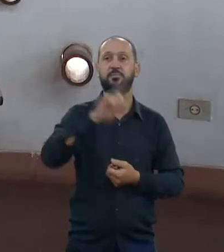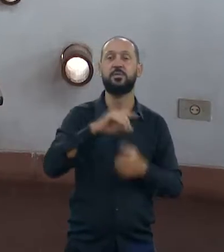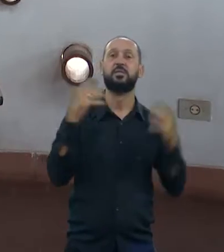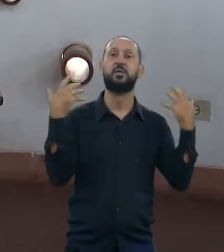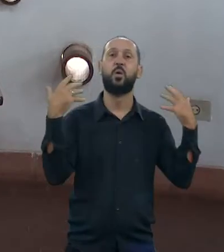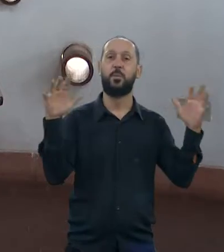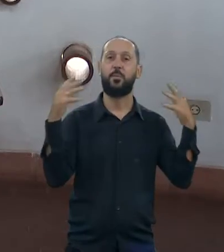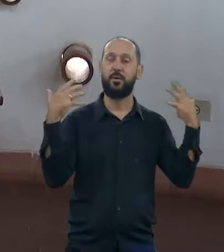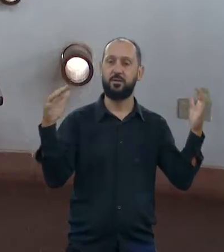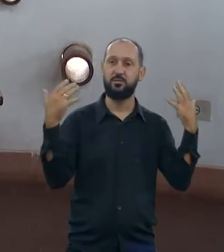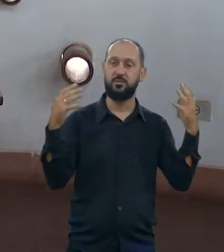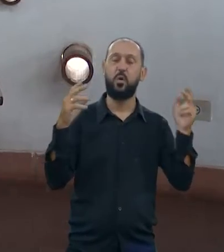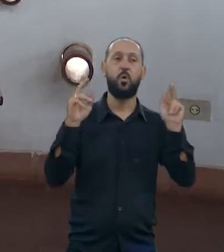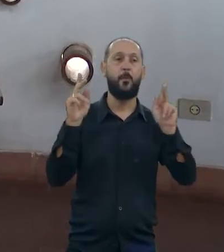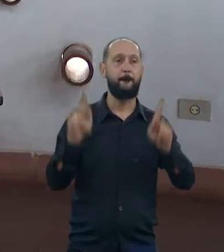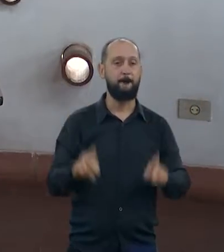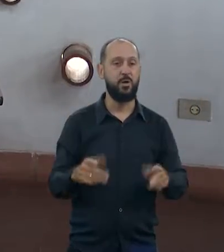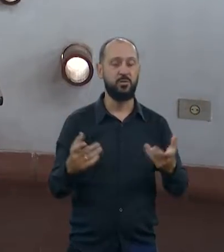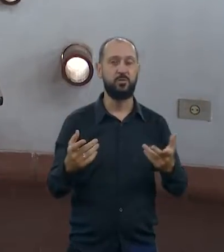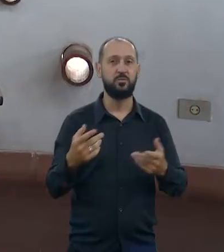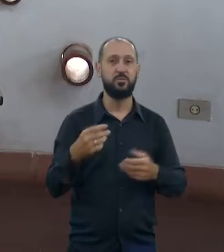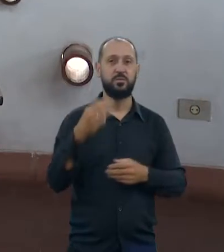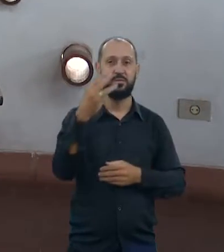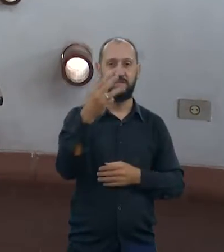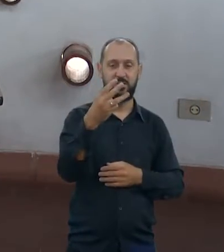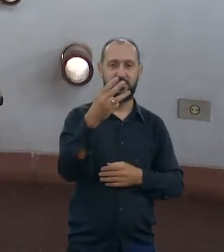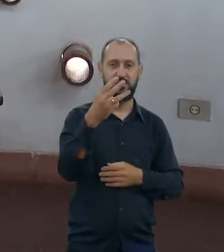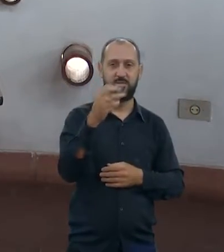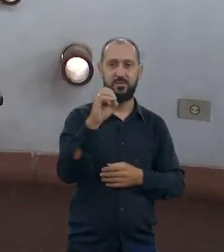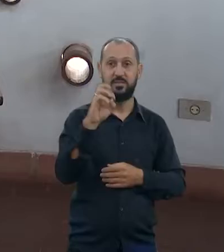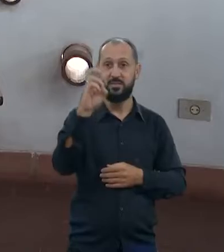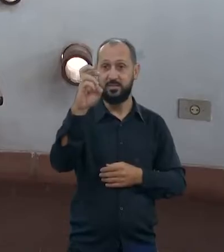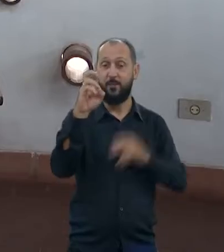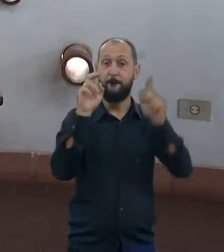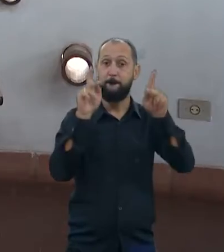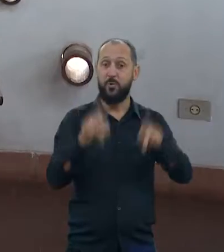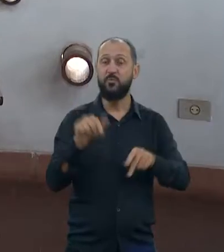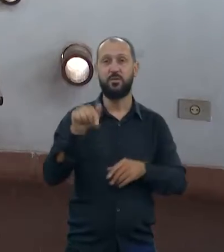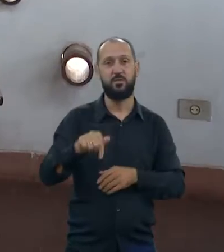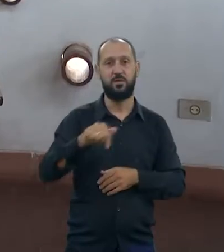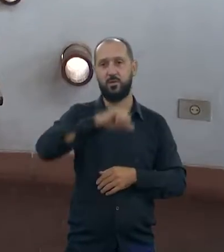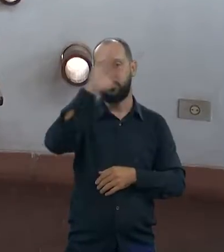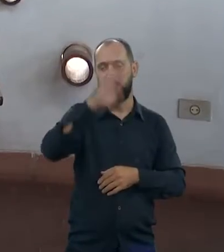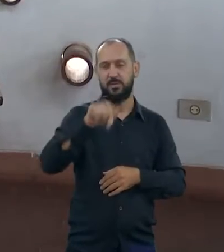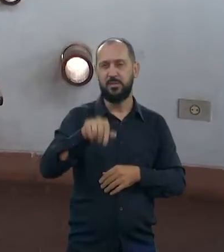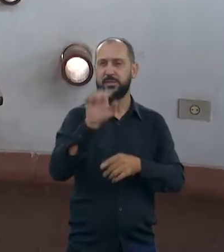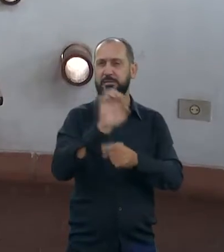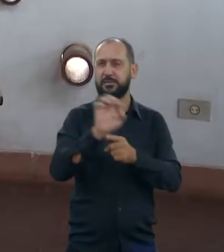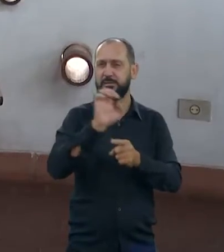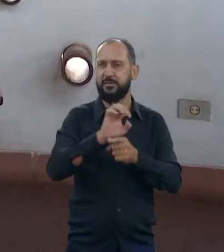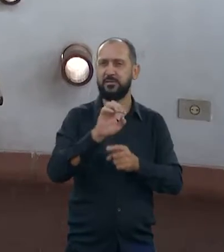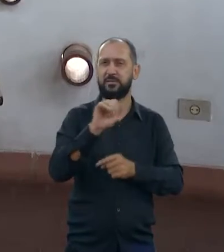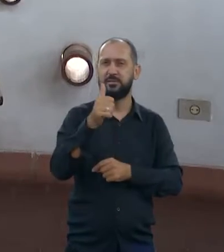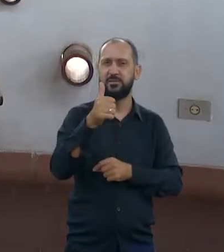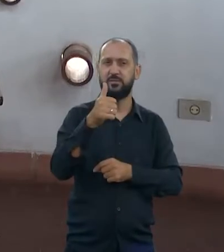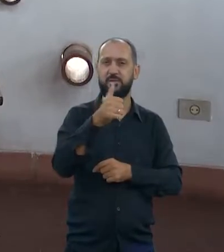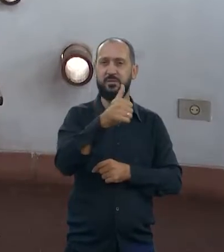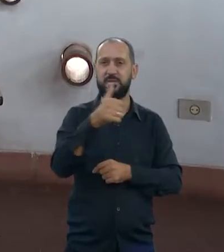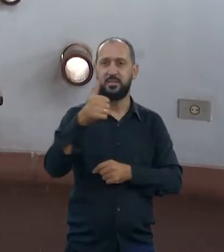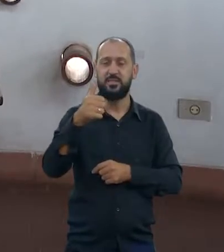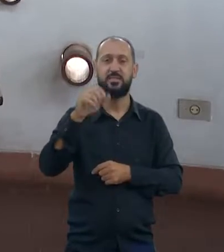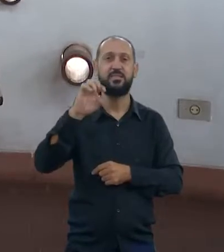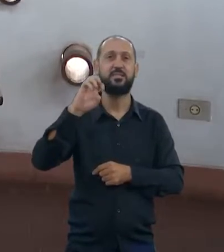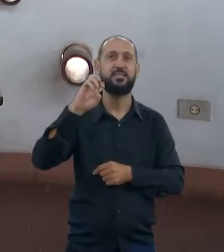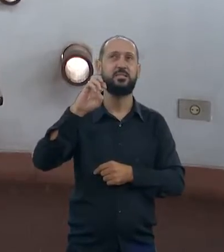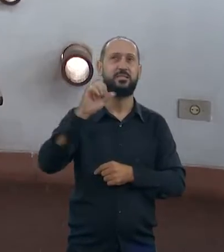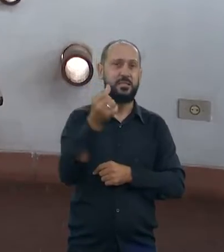data de comemoração, né, dos povos, né, somos 305 povos no Brasil, só aqui no estado somos 116